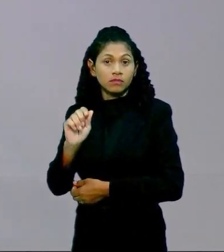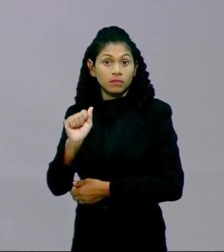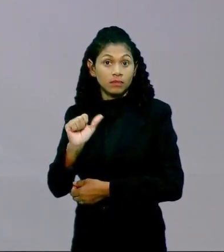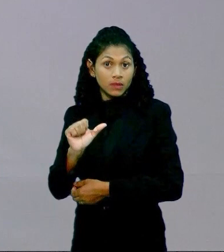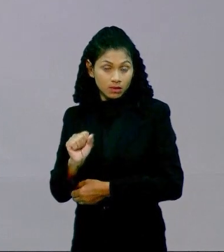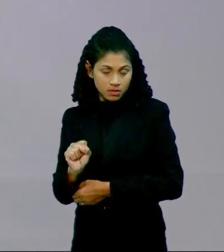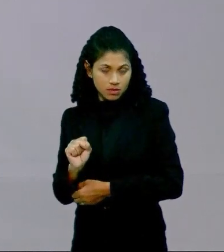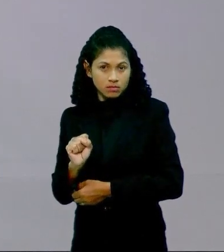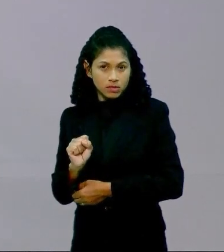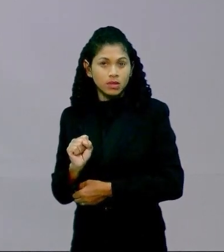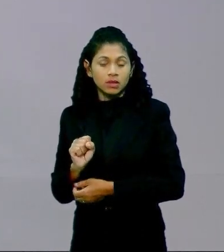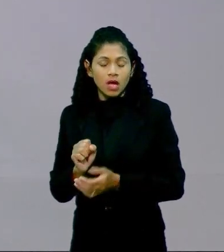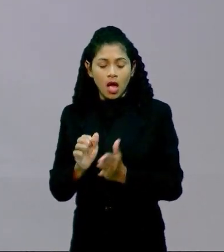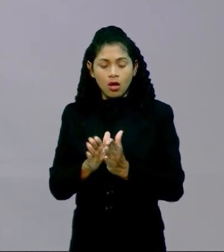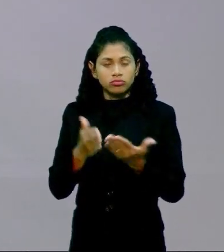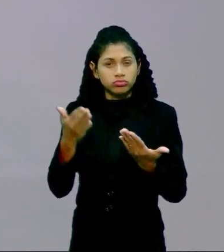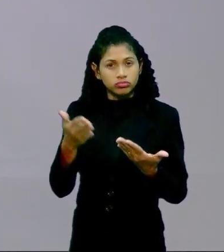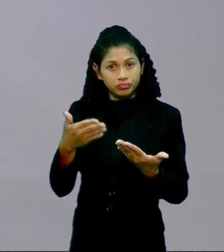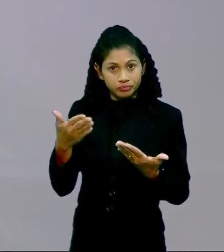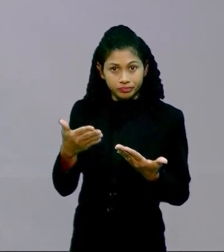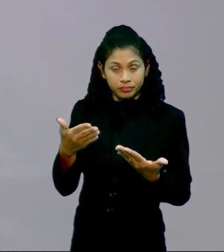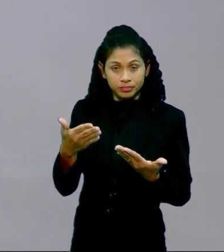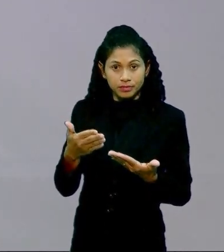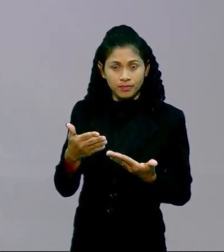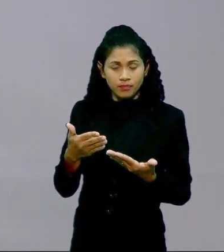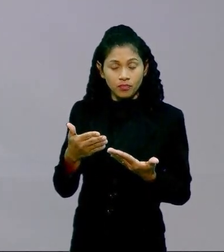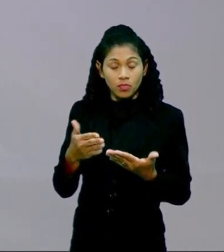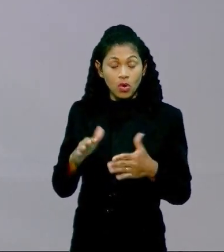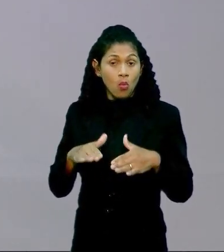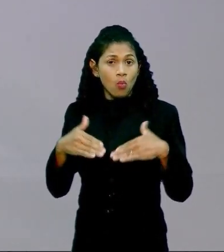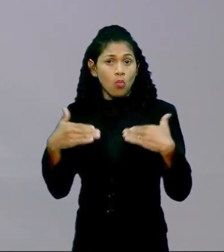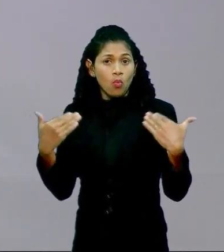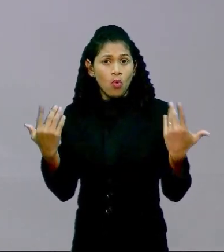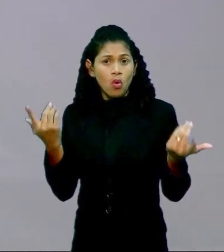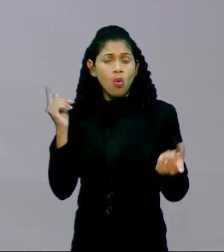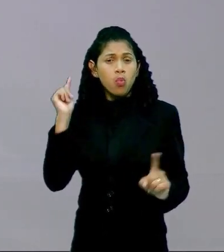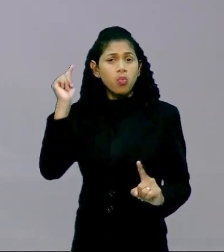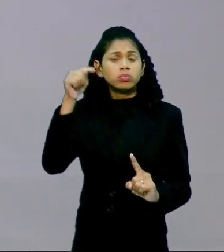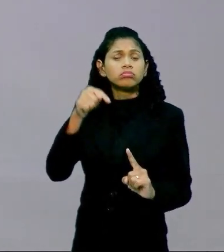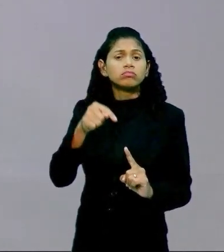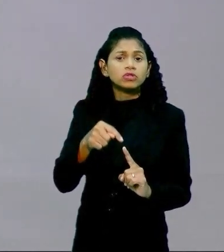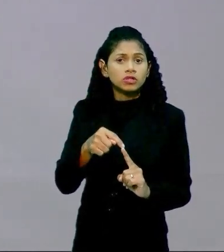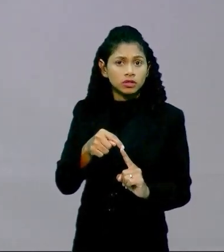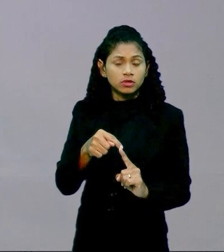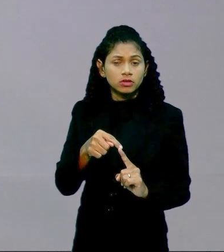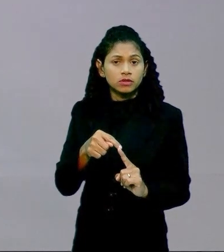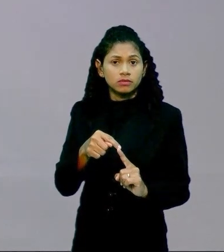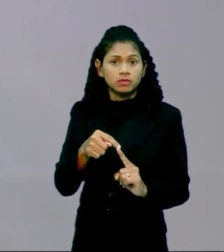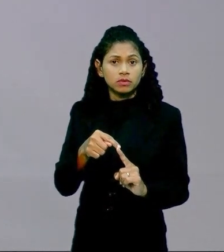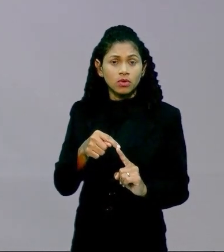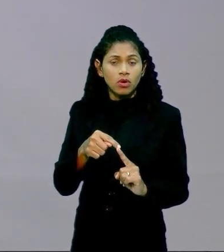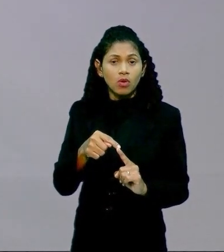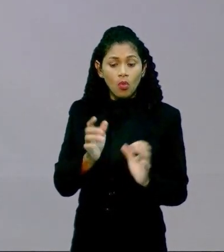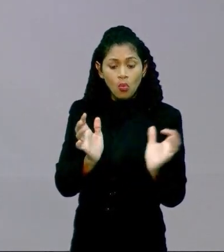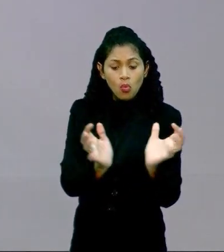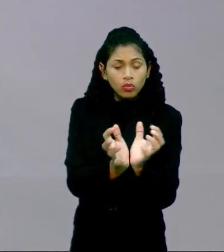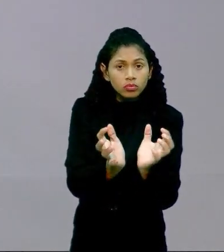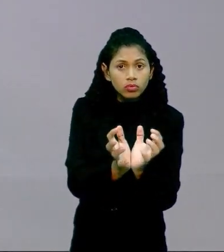jovens, né? Então, geralmente, qual é o público-alvo dos mangás? É o público infanto-juvenil,